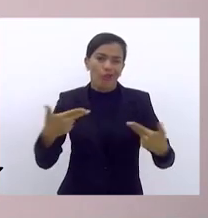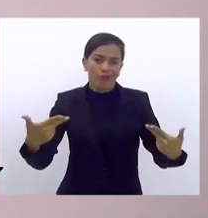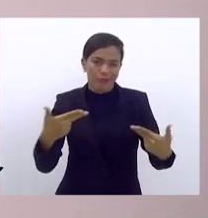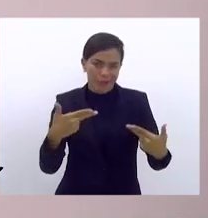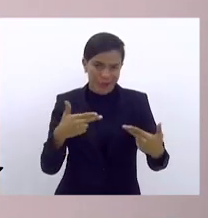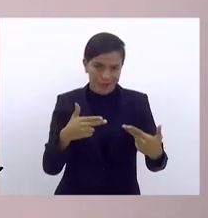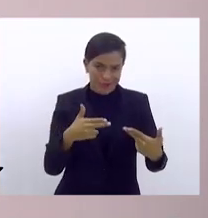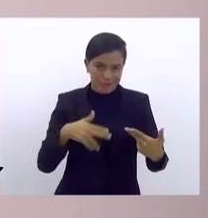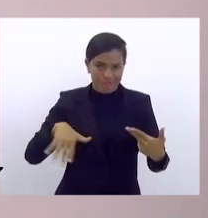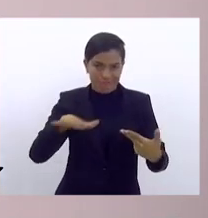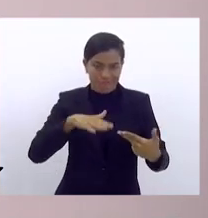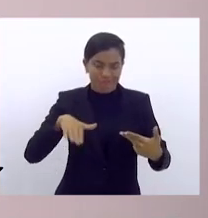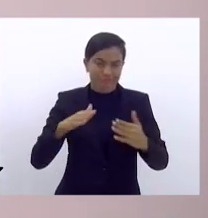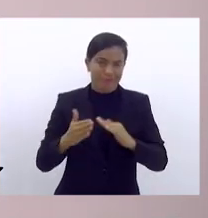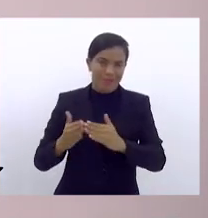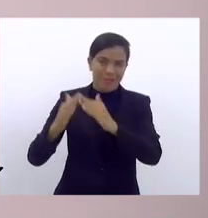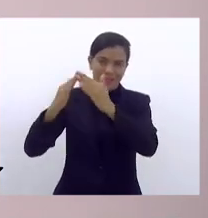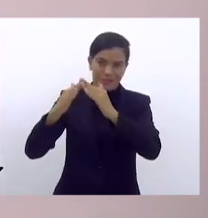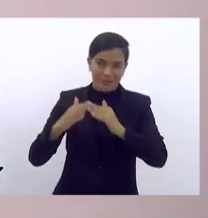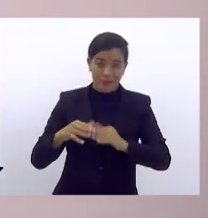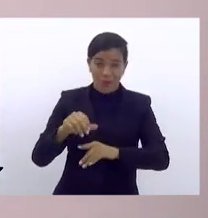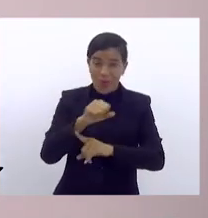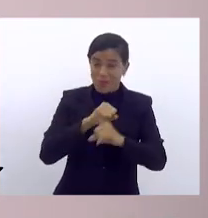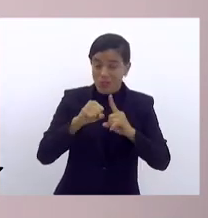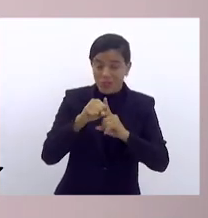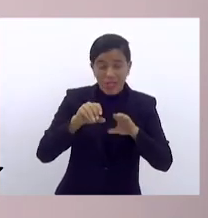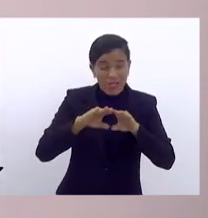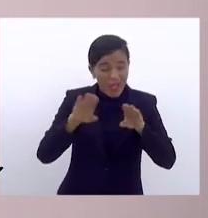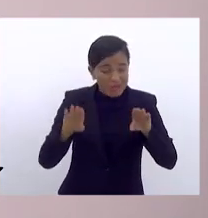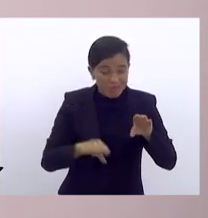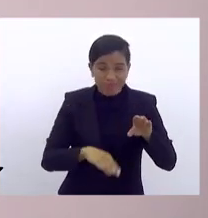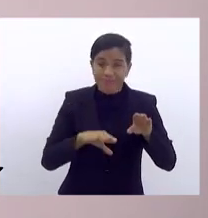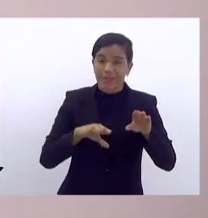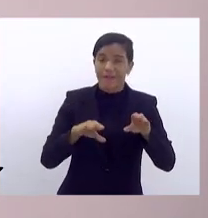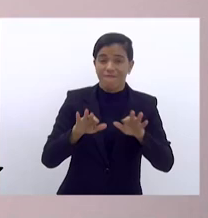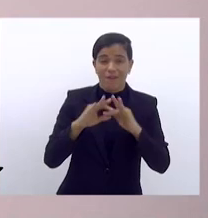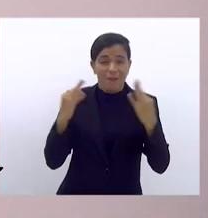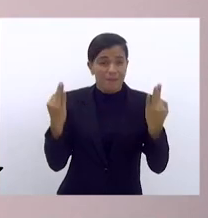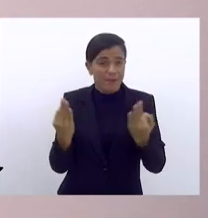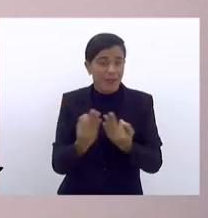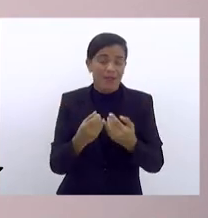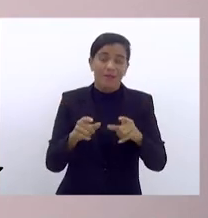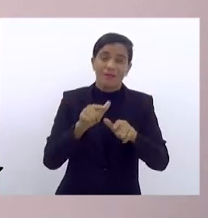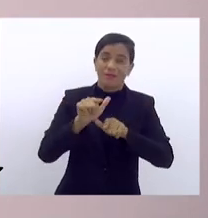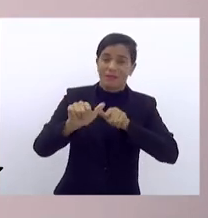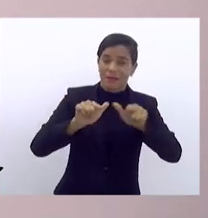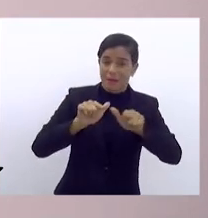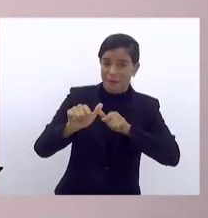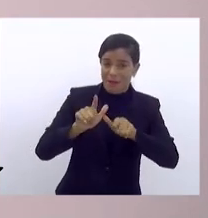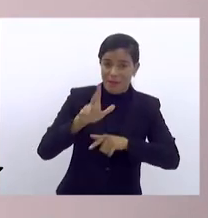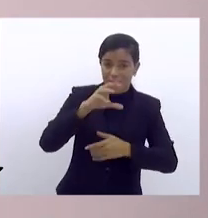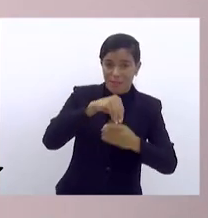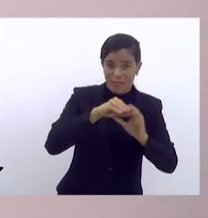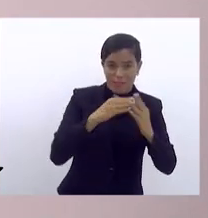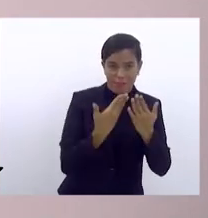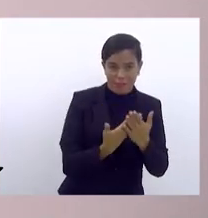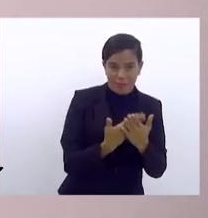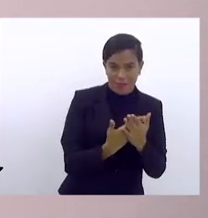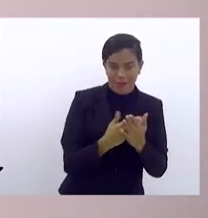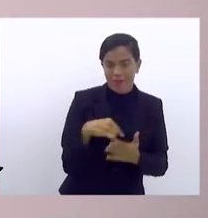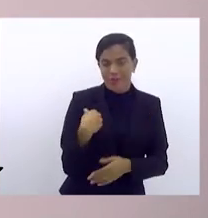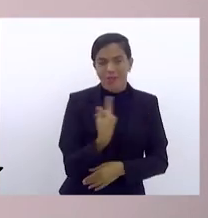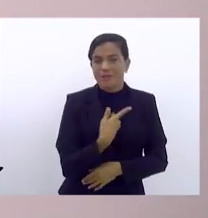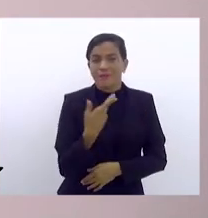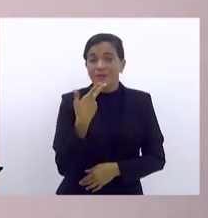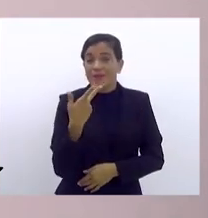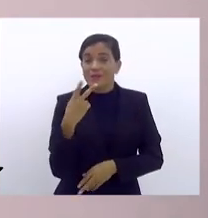impondo uma cidadania precarizada para muitos alunos familiares e trabalhadores das escolas estamos falando